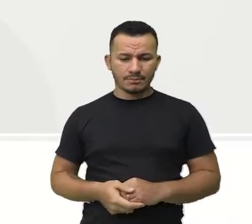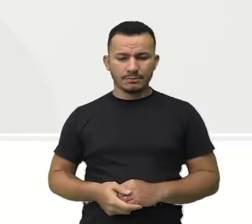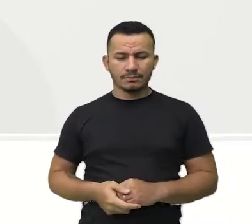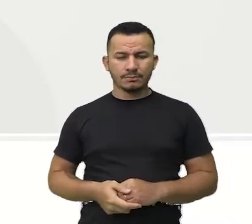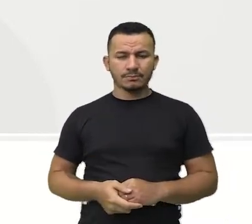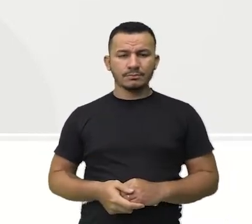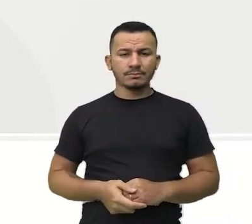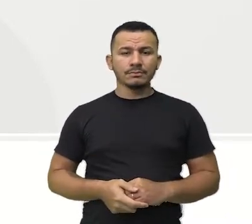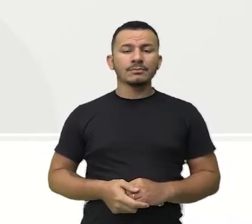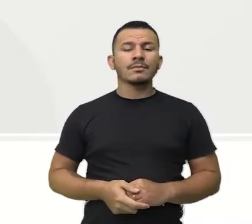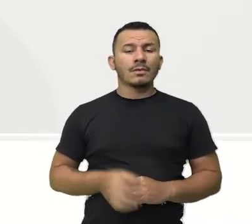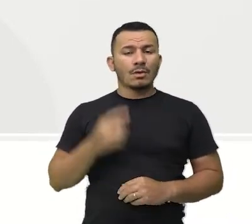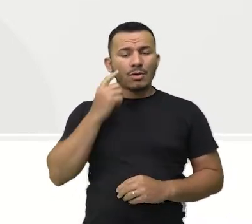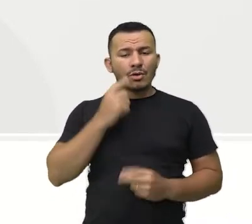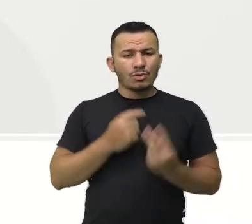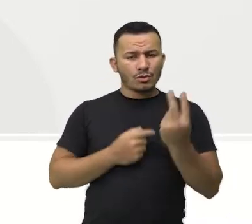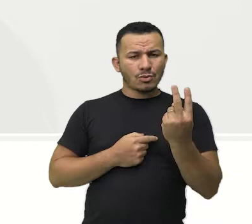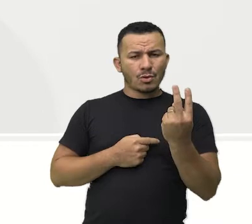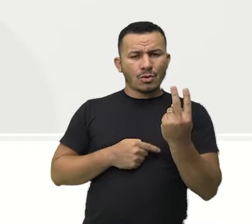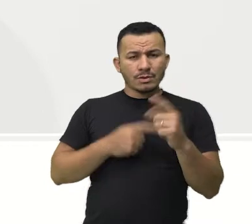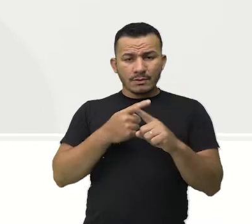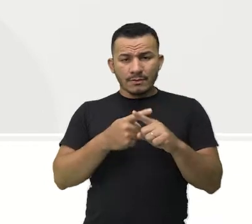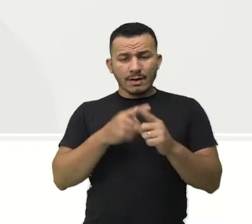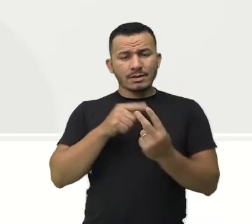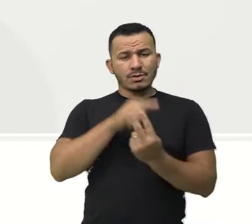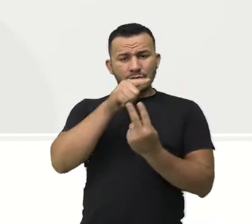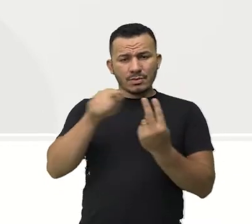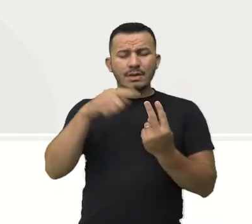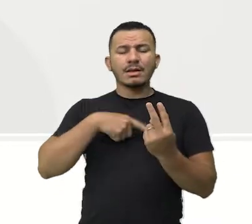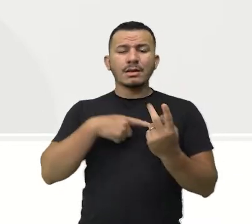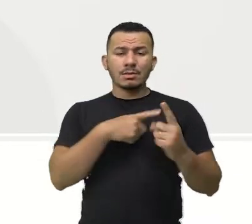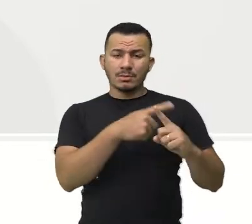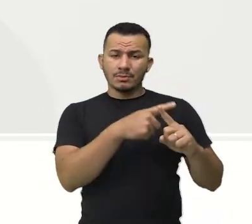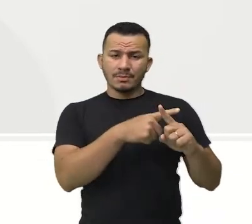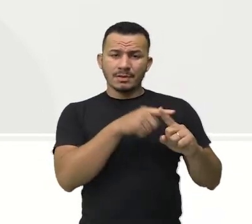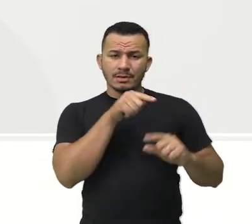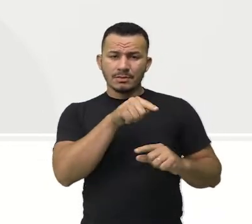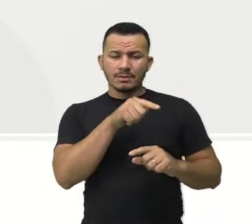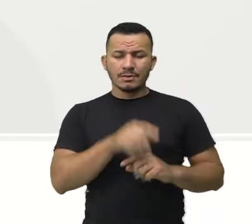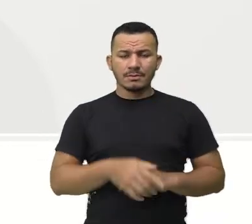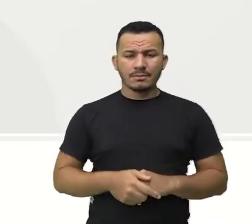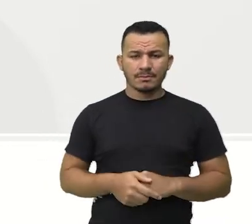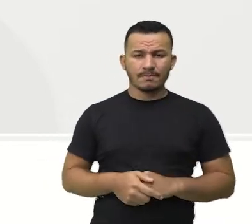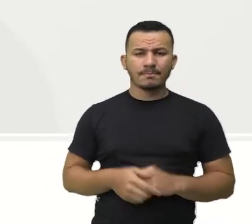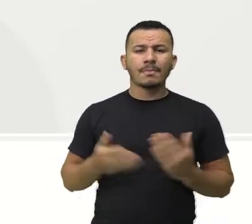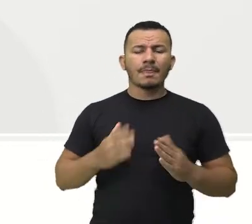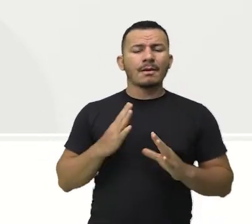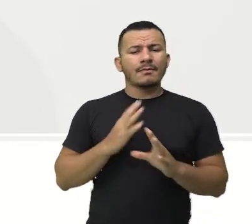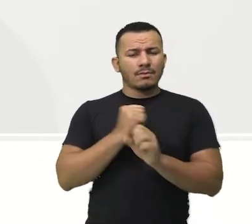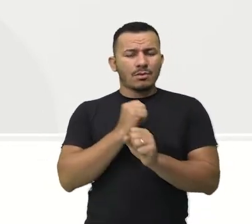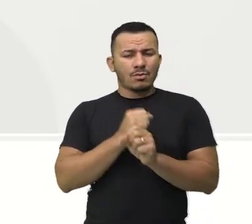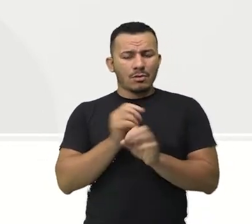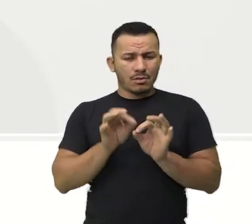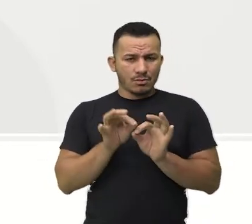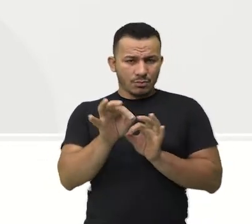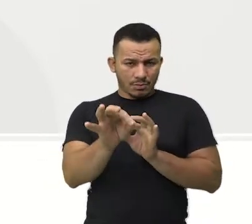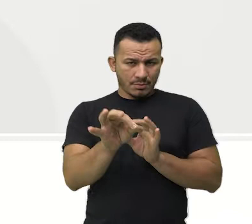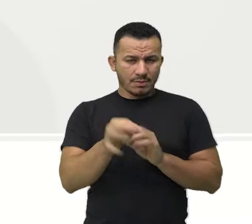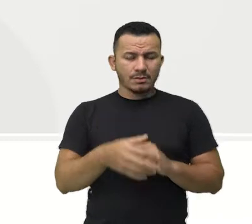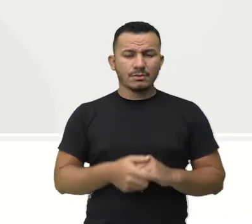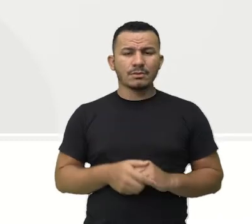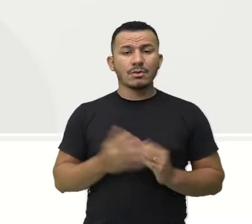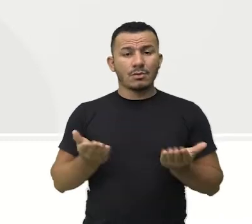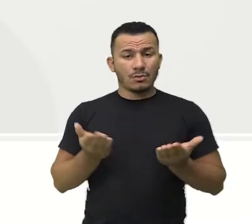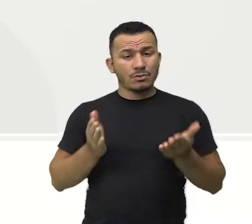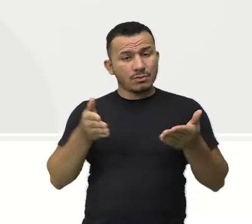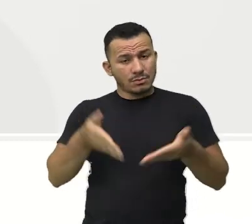π, ó, existe aqui, ó, uma multiplicação, tá legal? Beleza? Bom, pessoal, dito isto, vamos calcular o comprimento